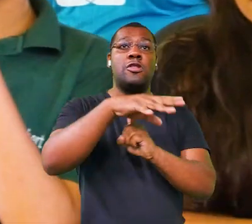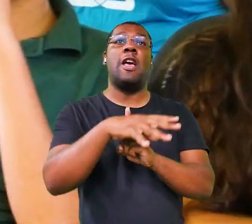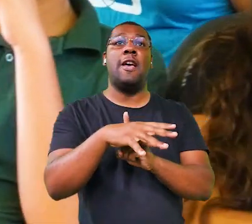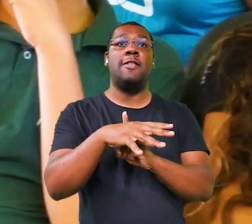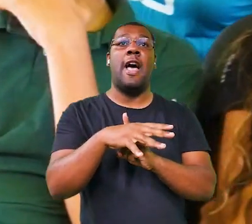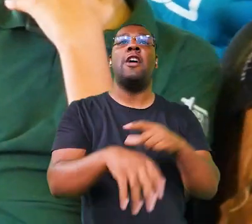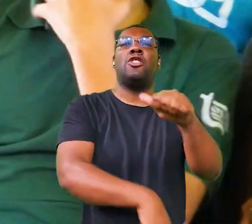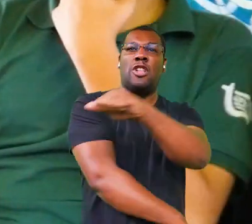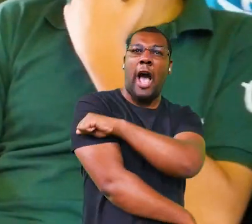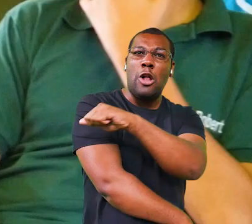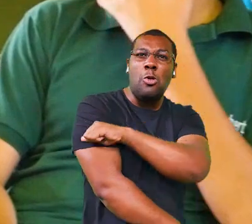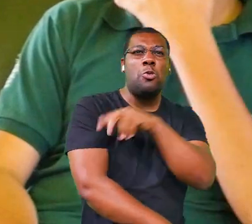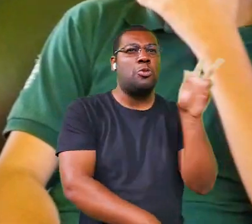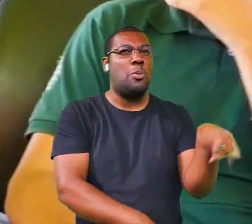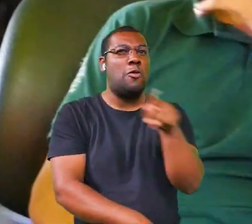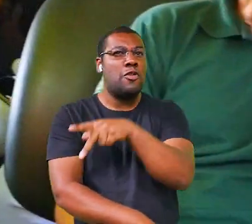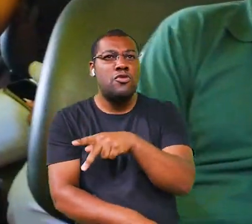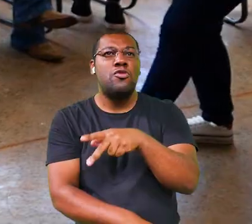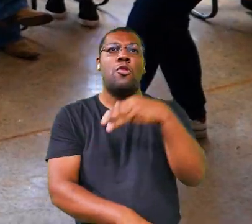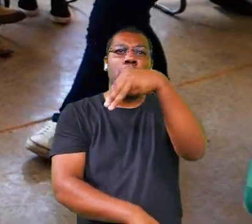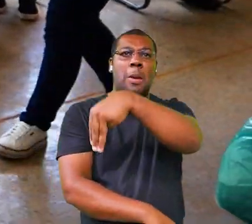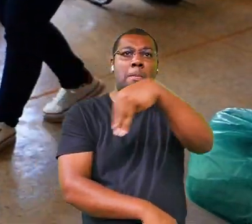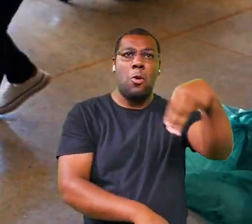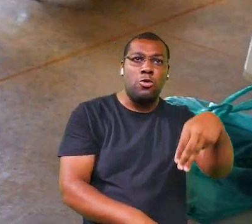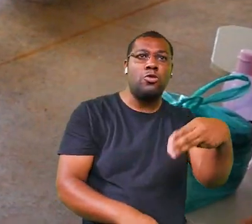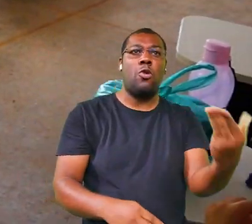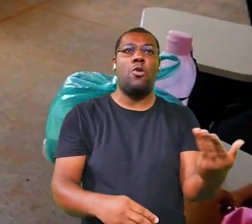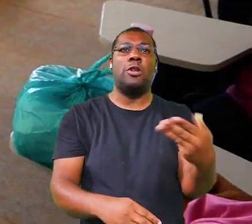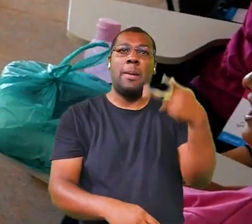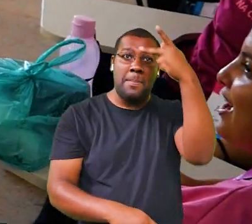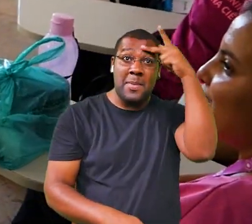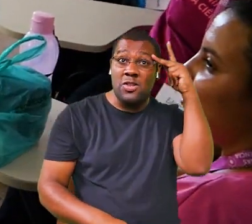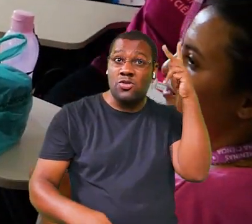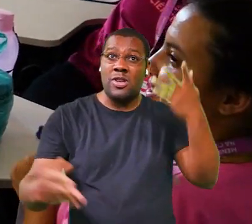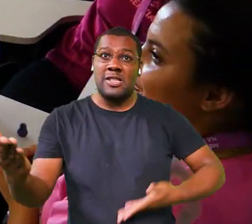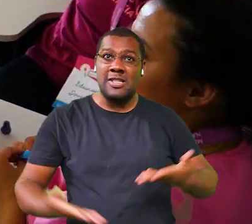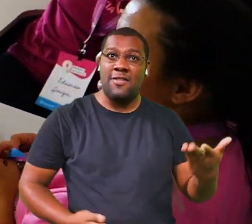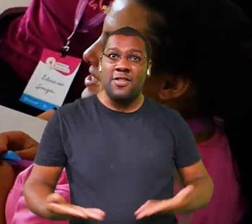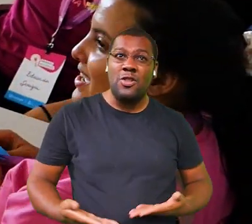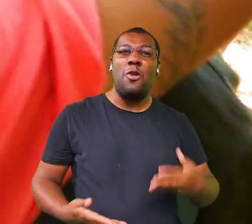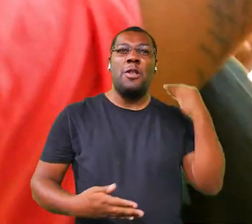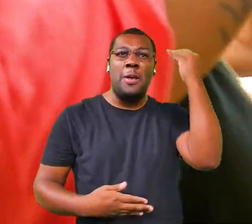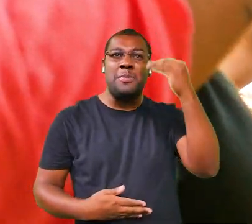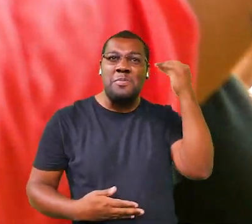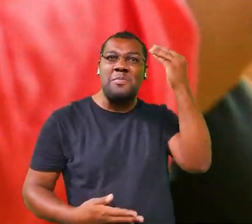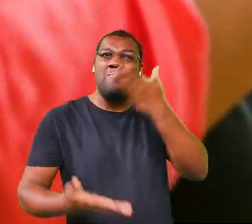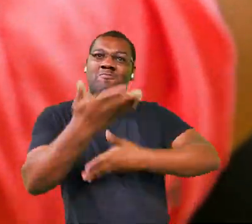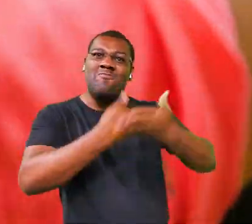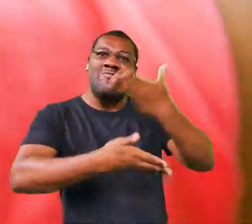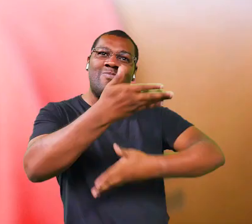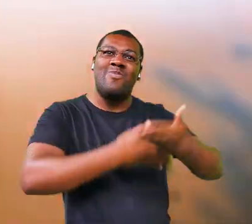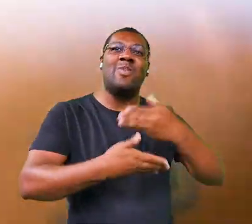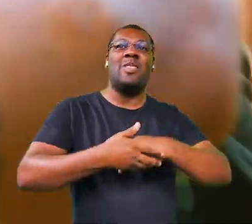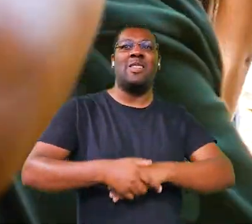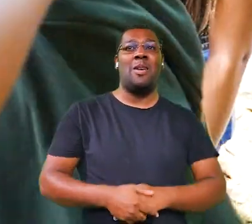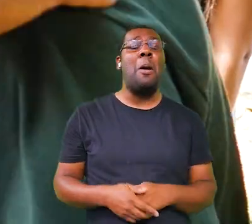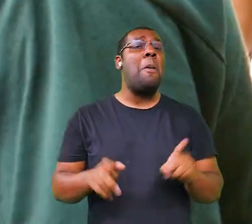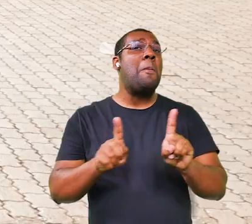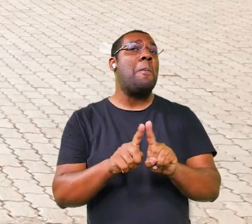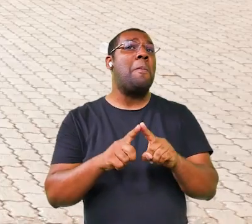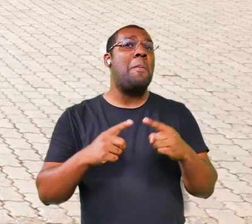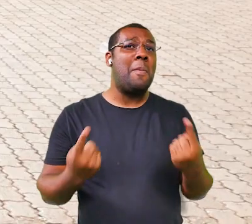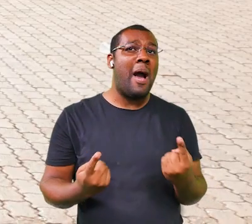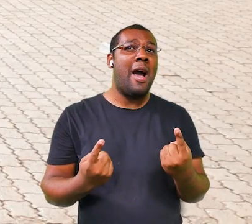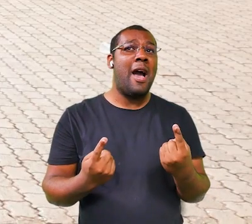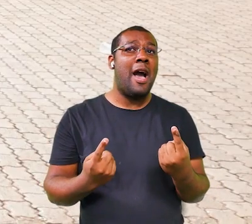a sociedade civil, estudantes, professores, monitores, colaboradores puderam trocar experiências.